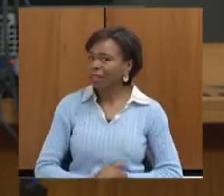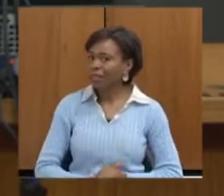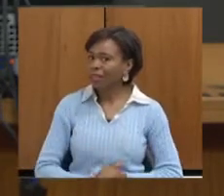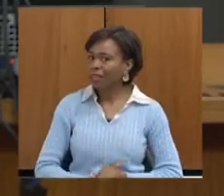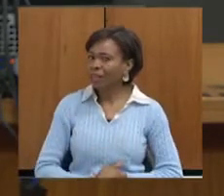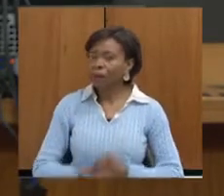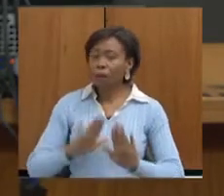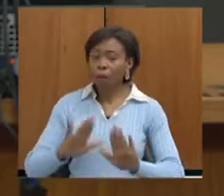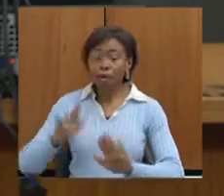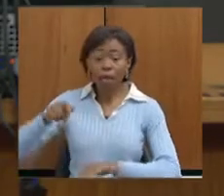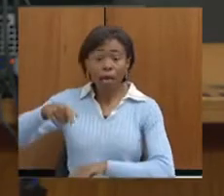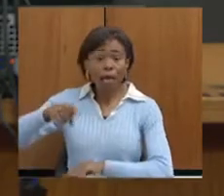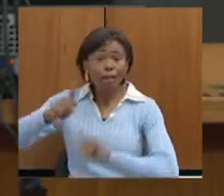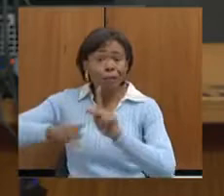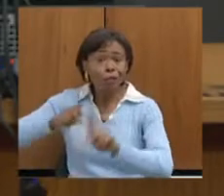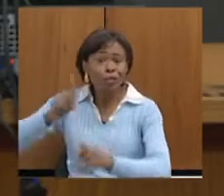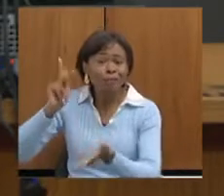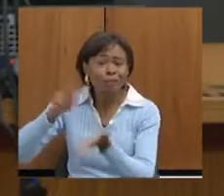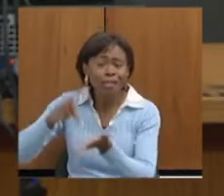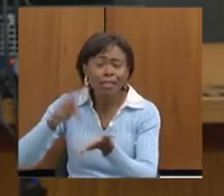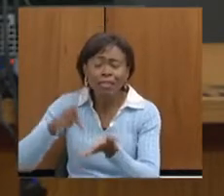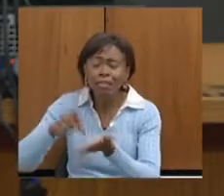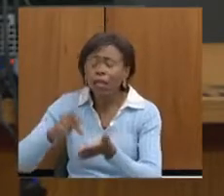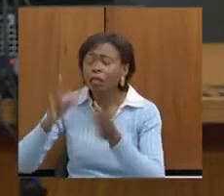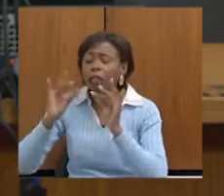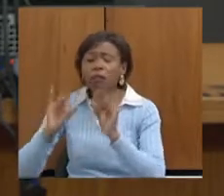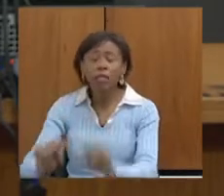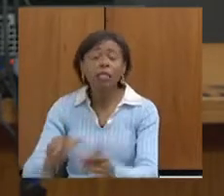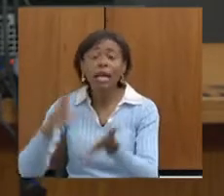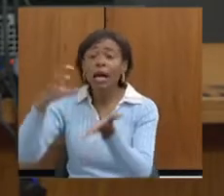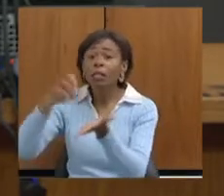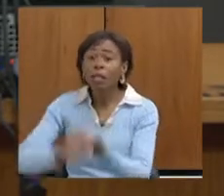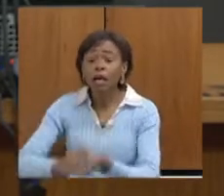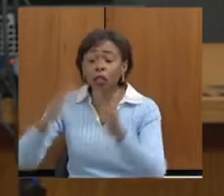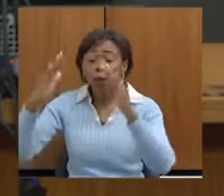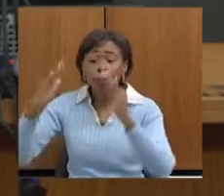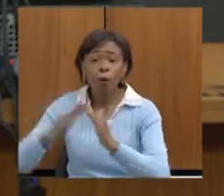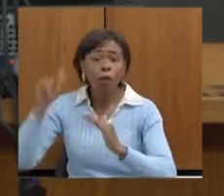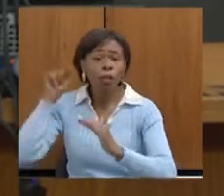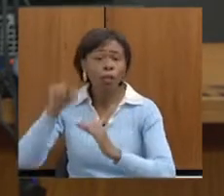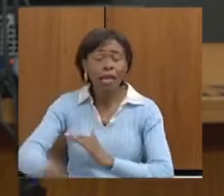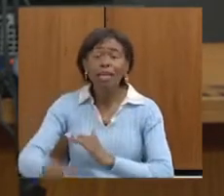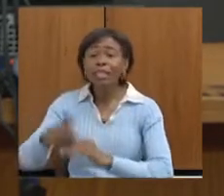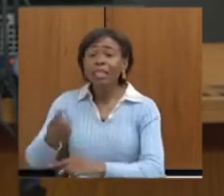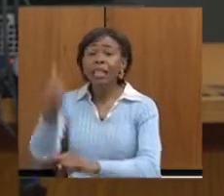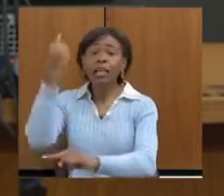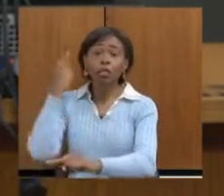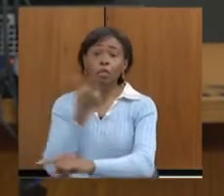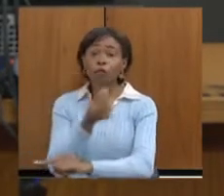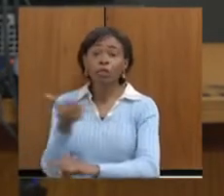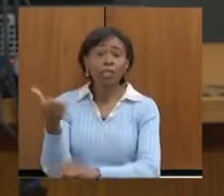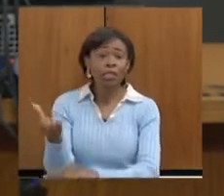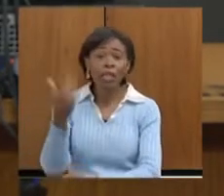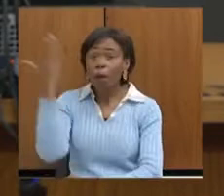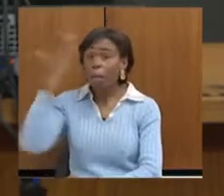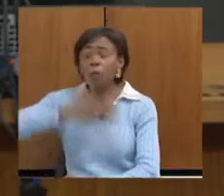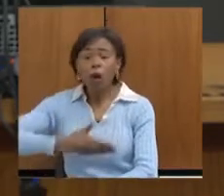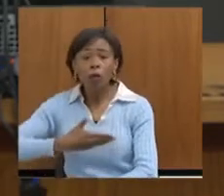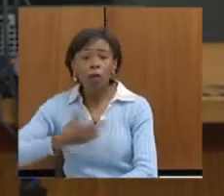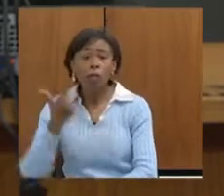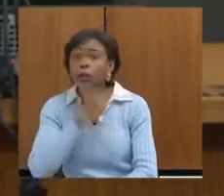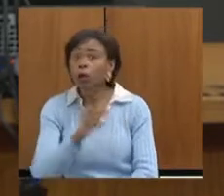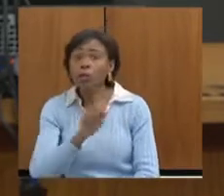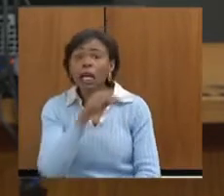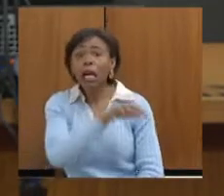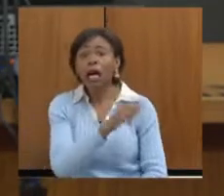atingida que está no território que tem cadastro desde 2016 não consegue comprovar sua moradia renova não aceita nenhum